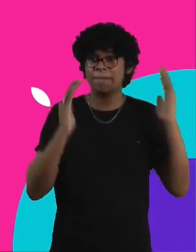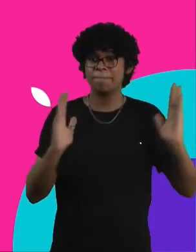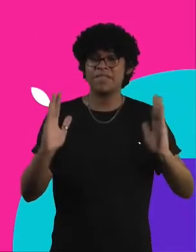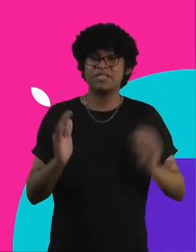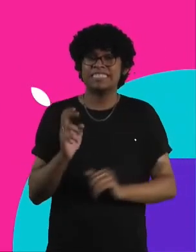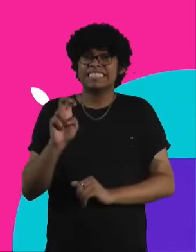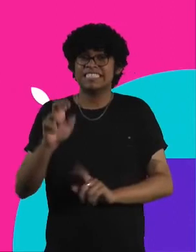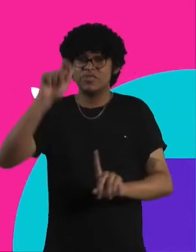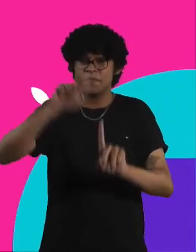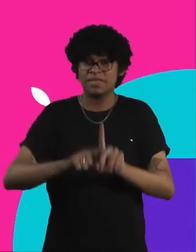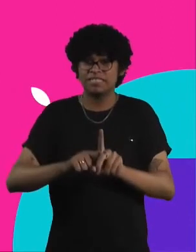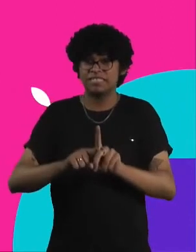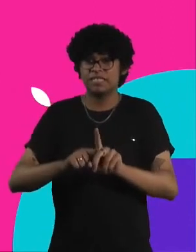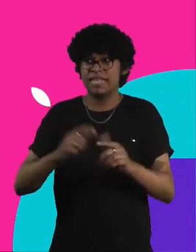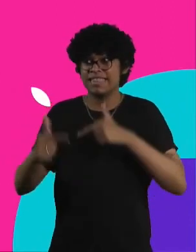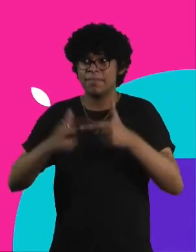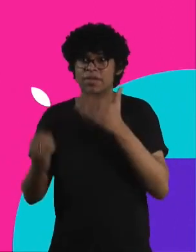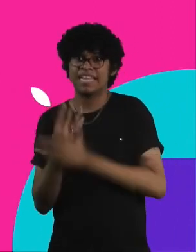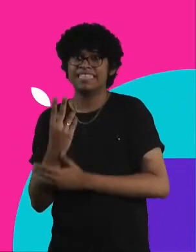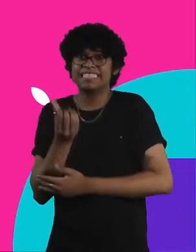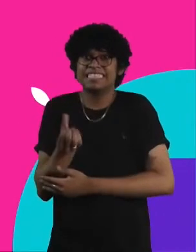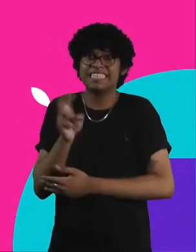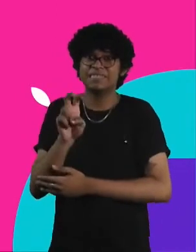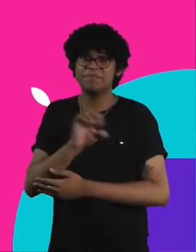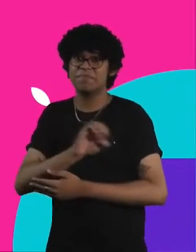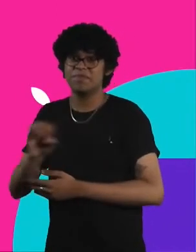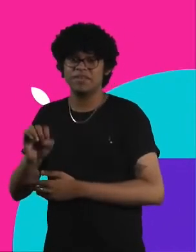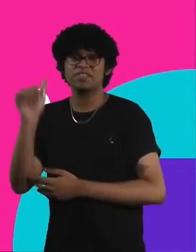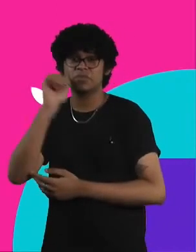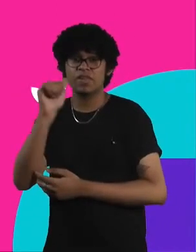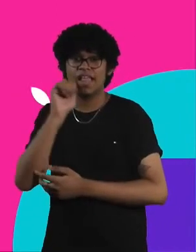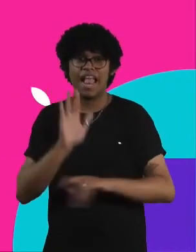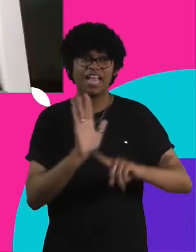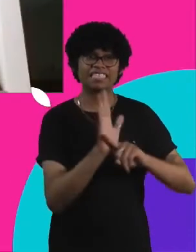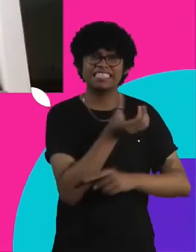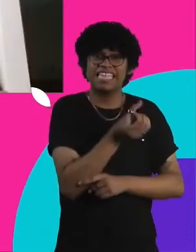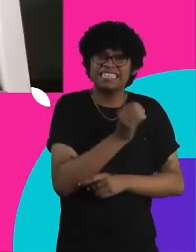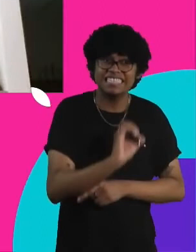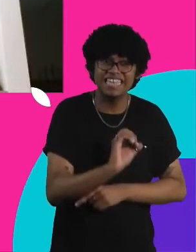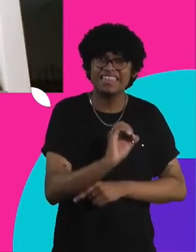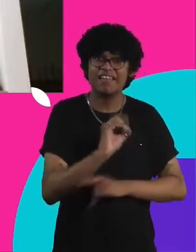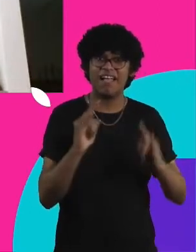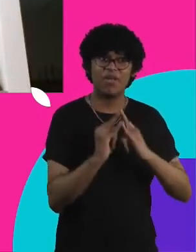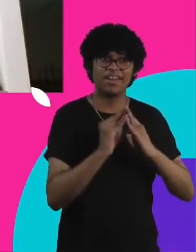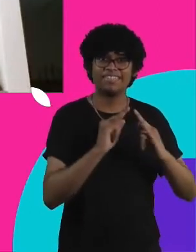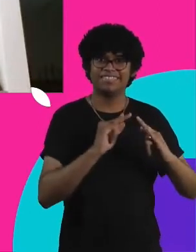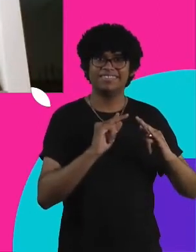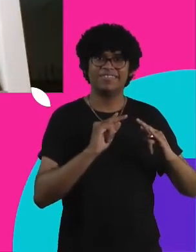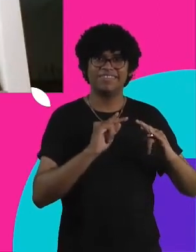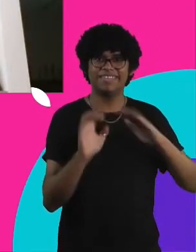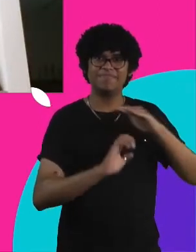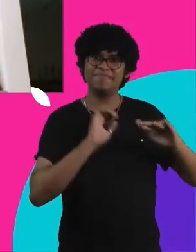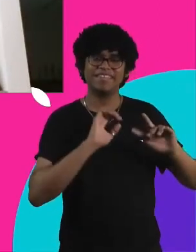para 6.500 mulheres e para ajudar 60 organizações sociais. Nós tivemos 300 que se inscreveram, nós